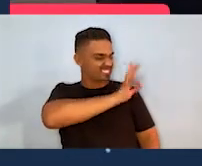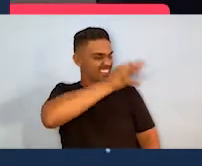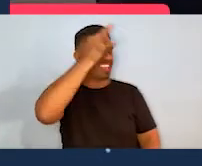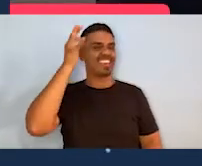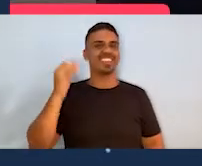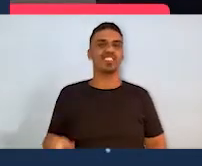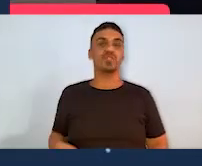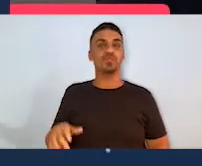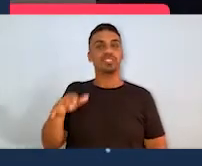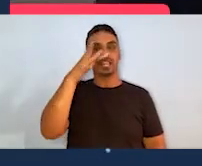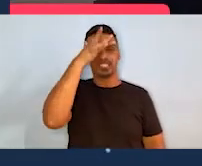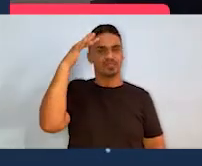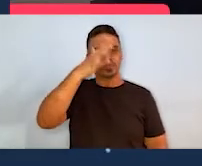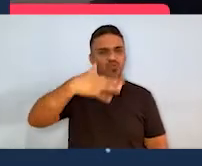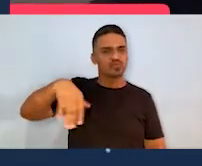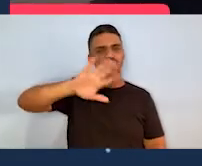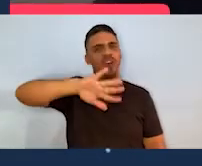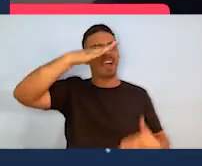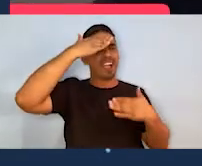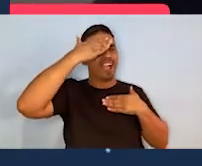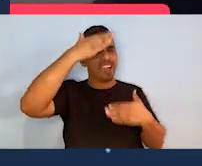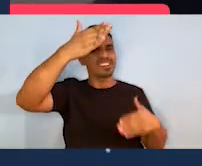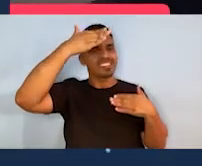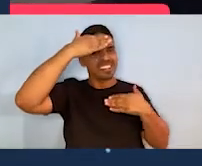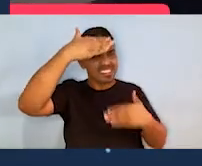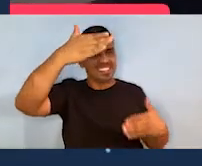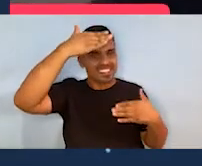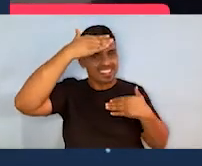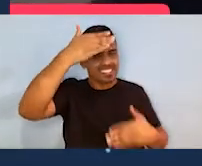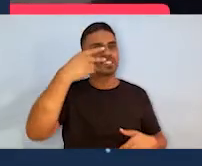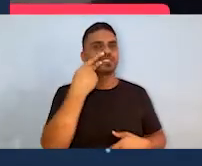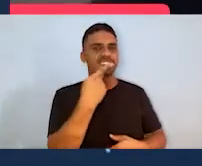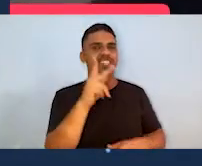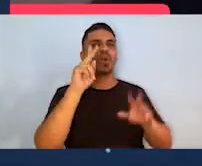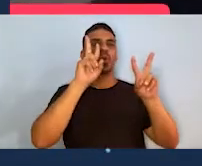Justo. Olha, tá todo mundo te agradecendo bastante, agradecendo pelo